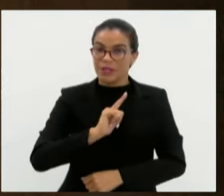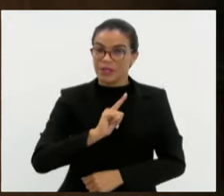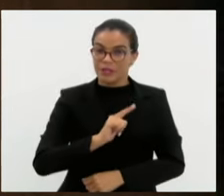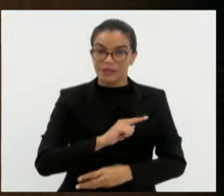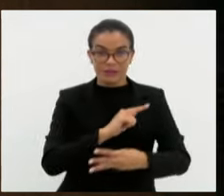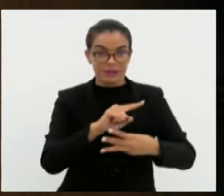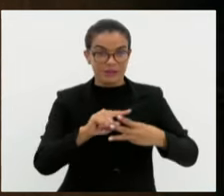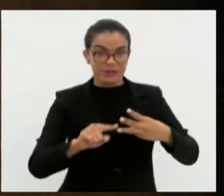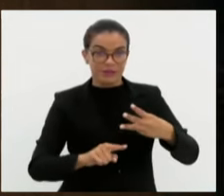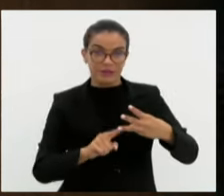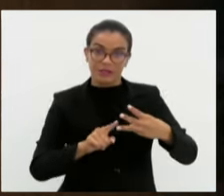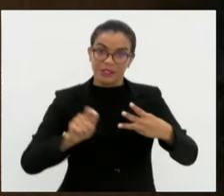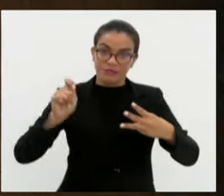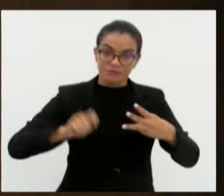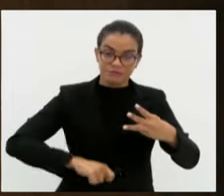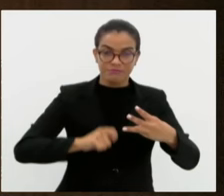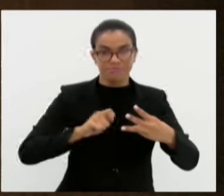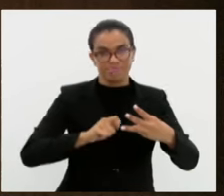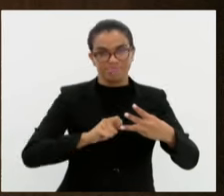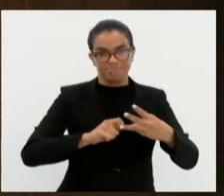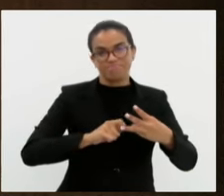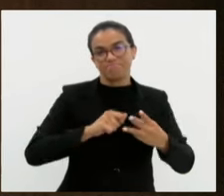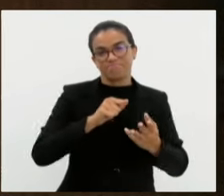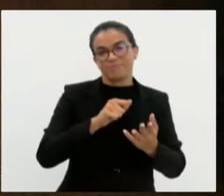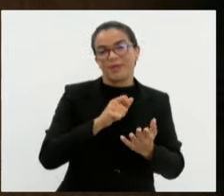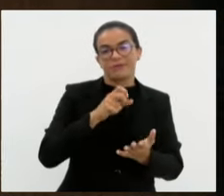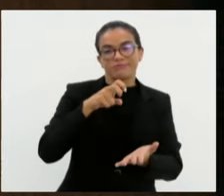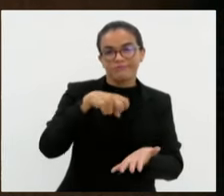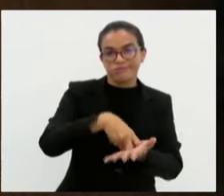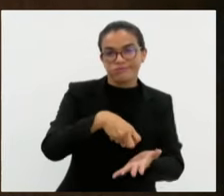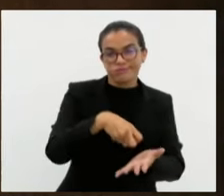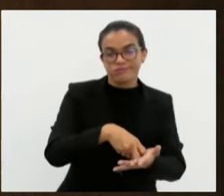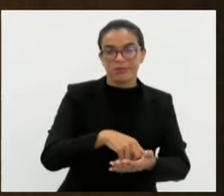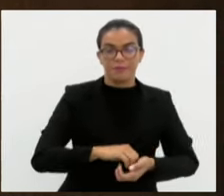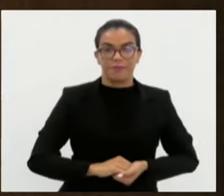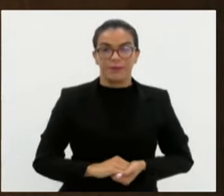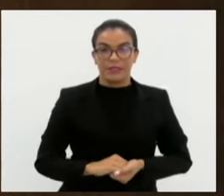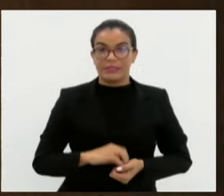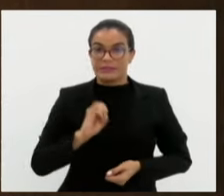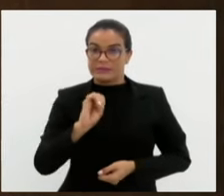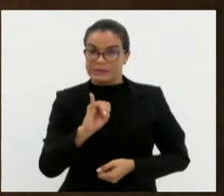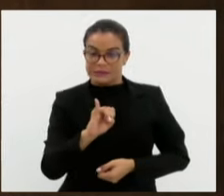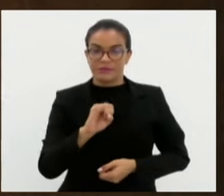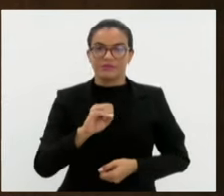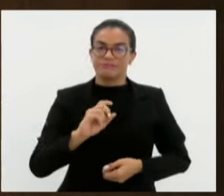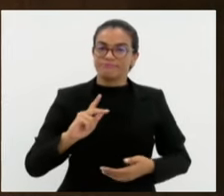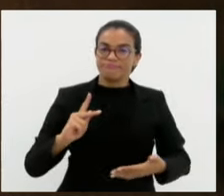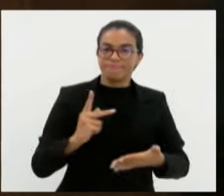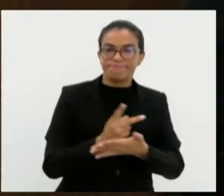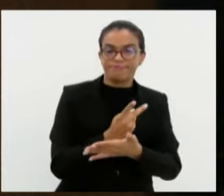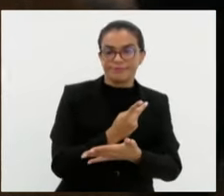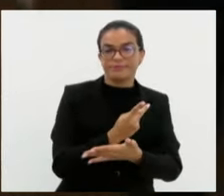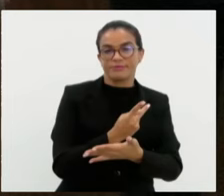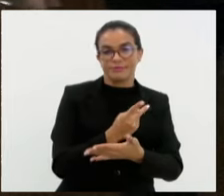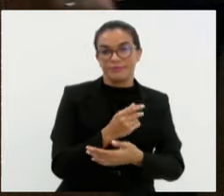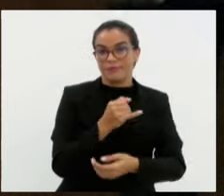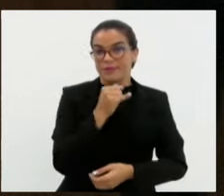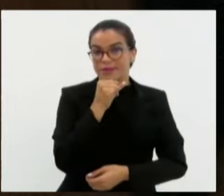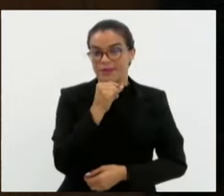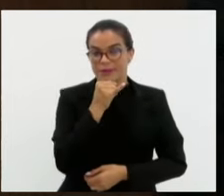sanção a deputado no caso de cometimento de alguma infração da quebra do decoro, que seriam